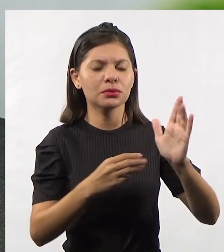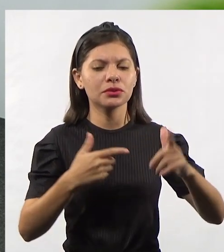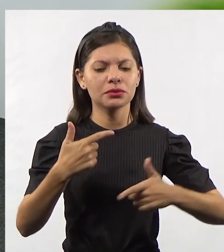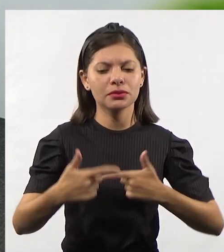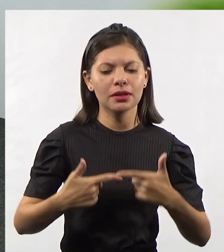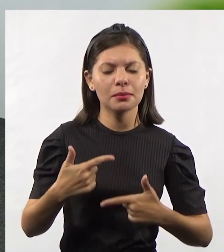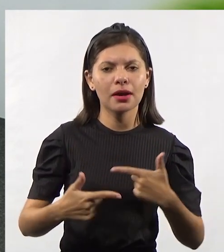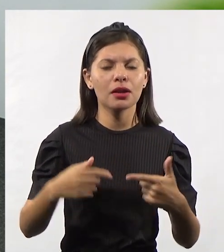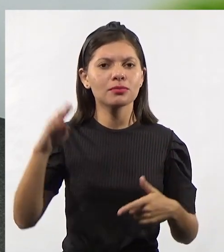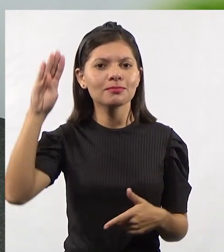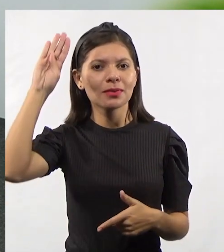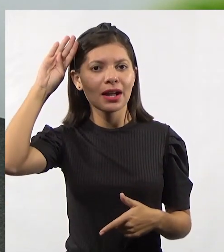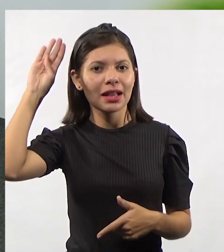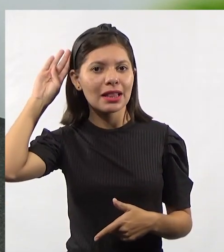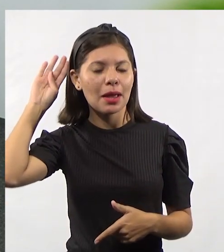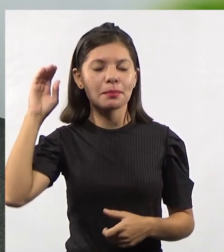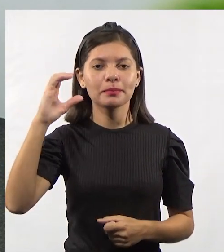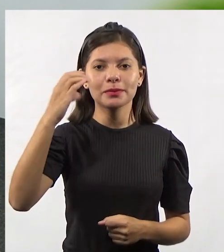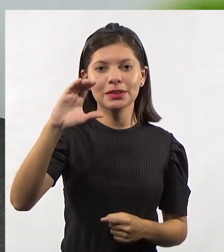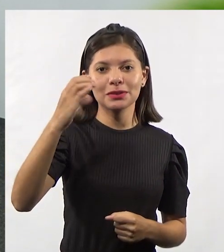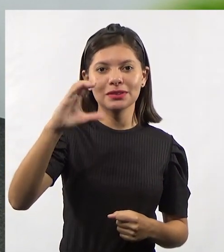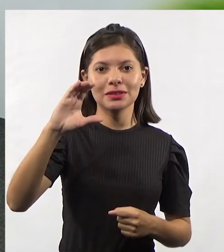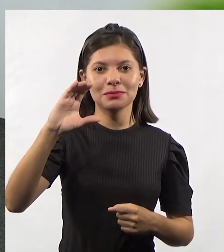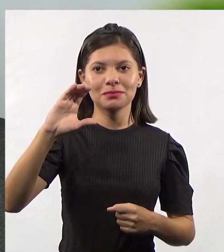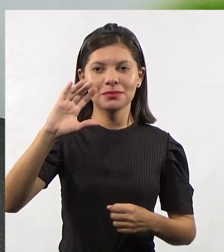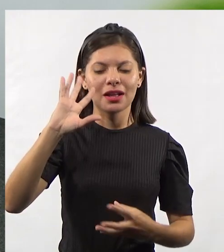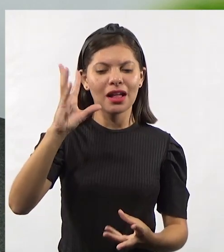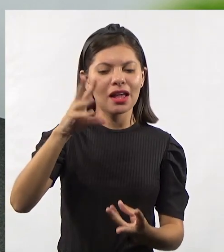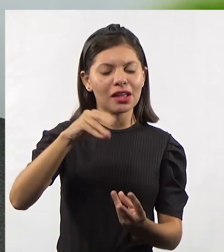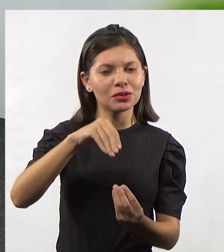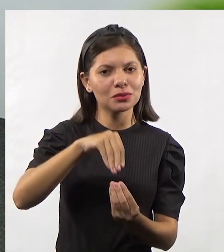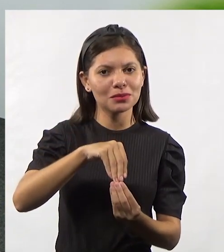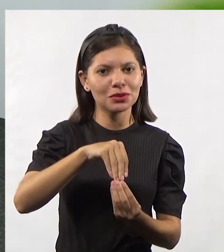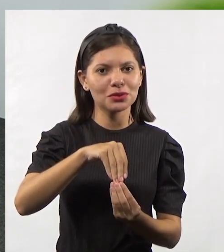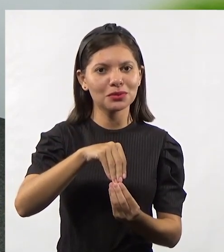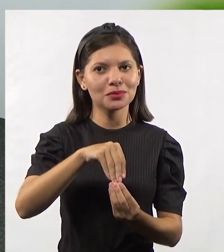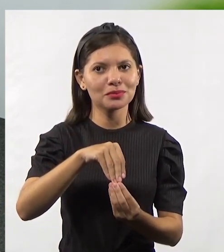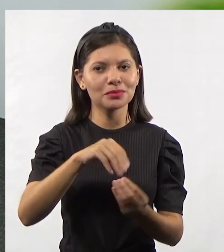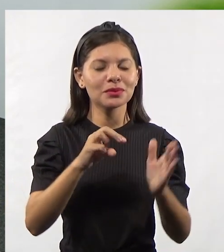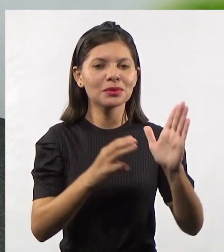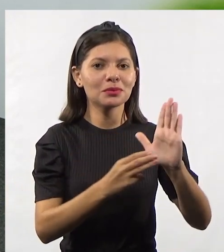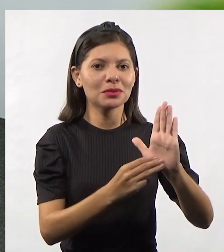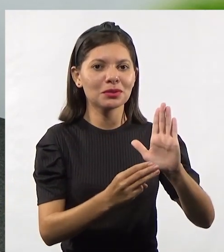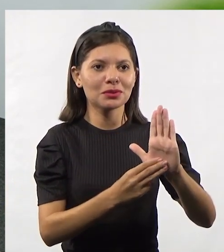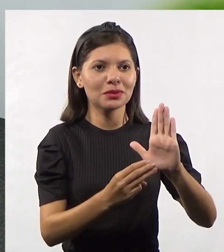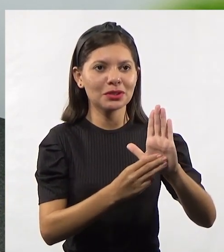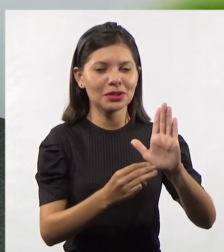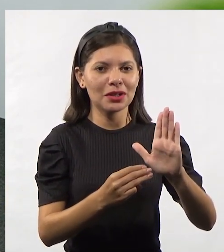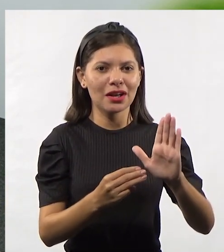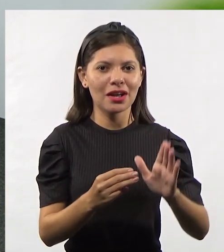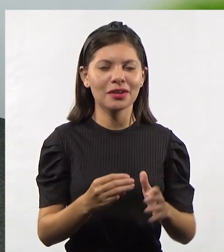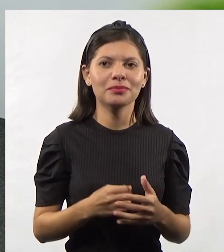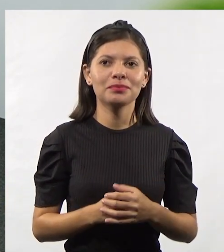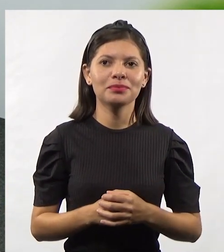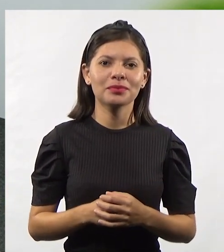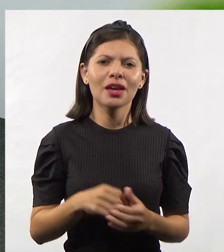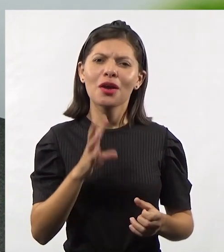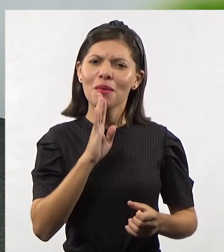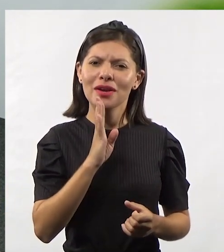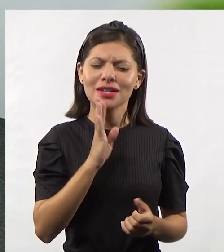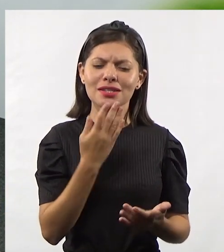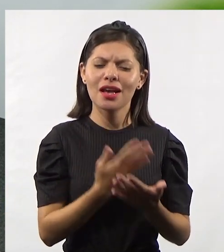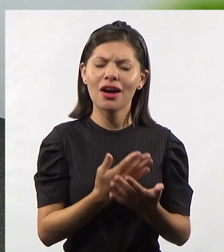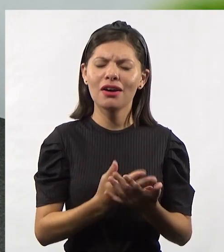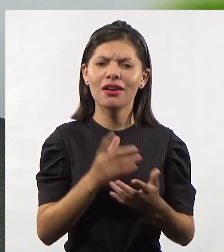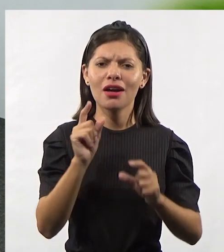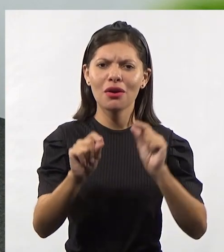acadêmicos científicos e a trilha é resumidinha de metodologia você quer saber qual que